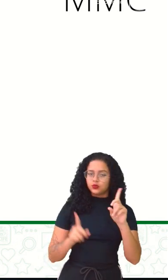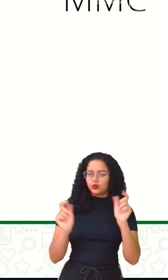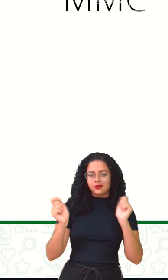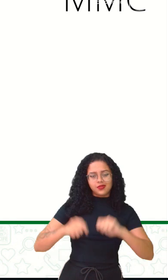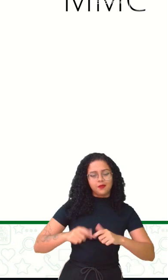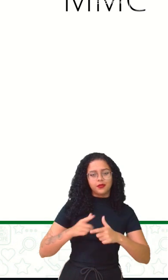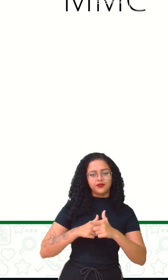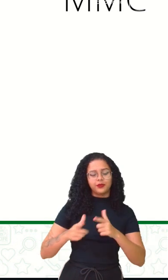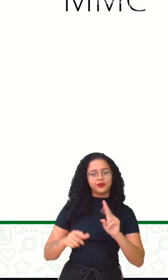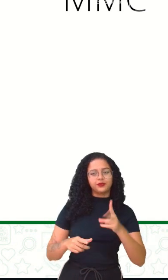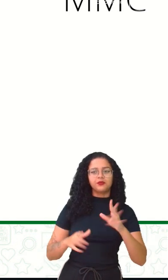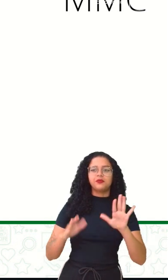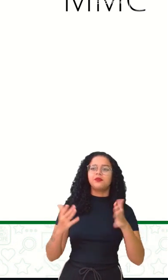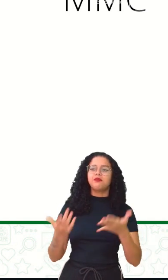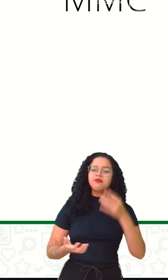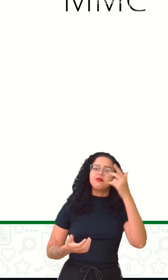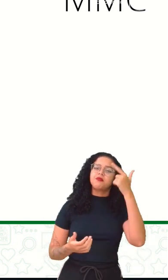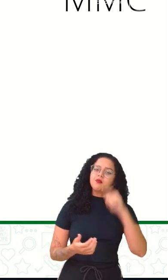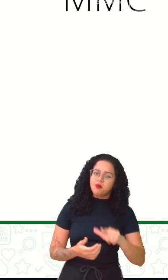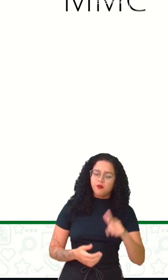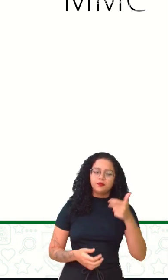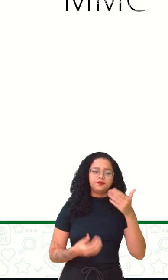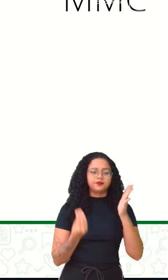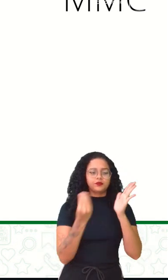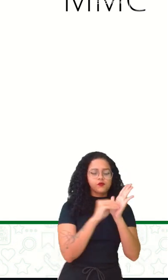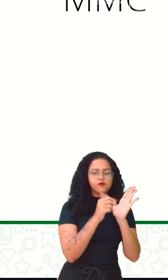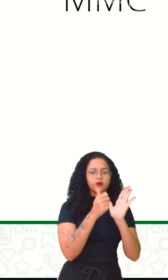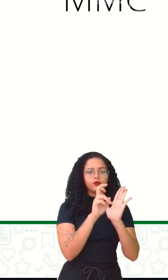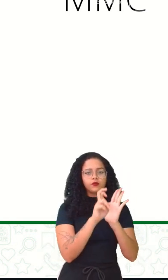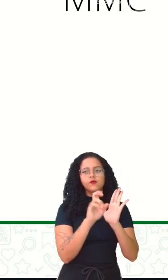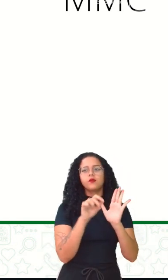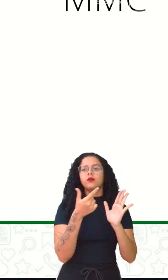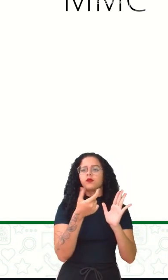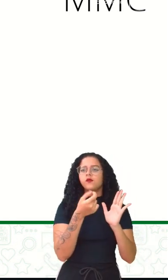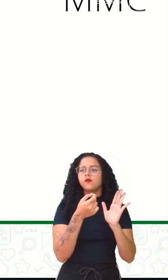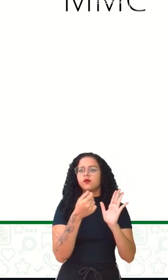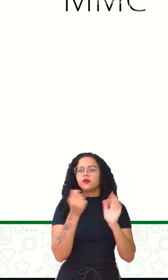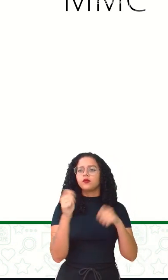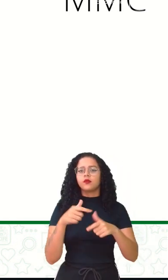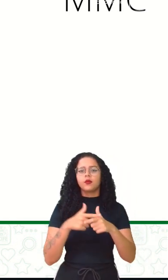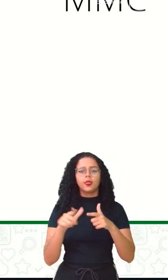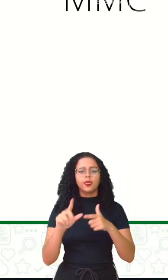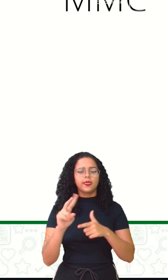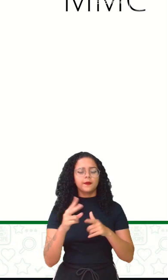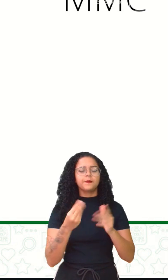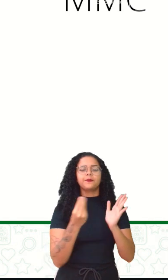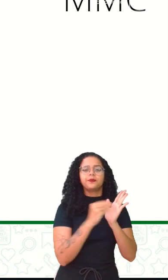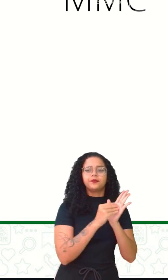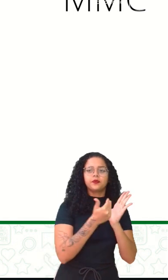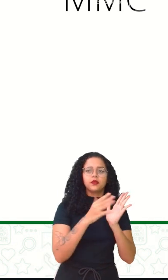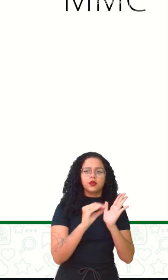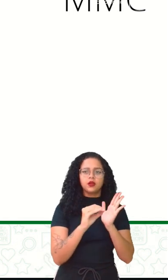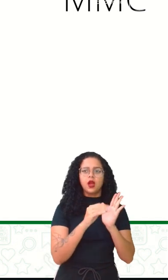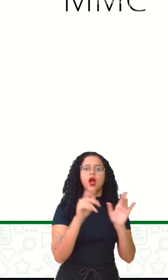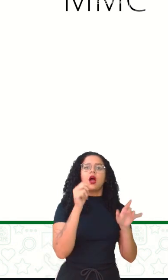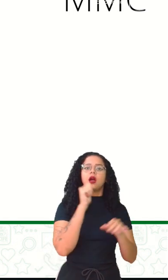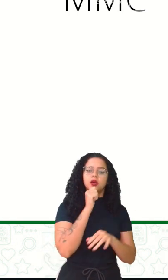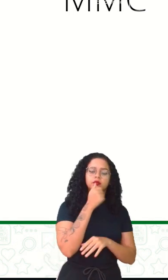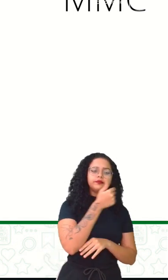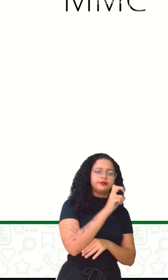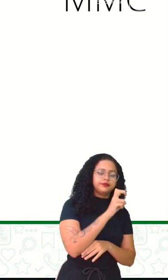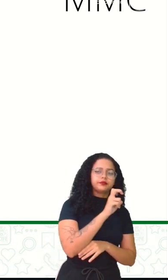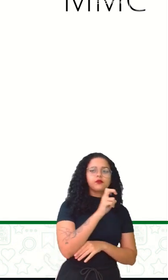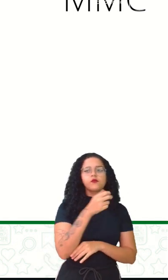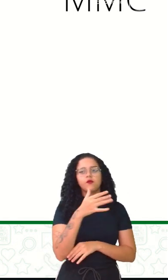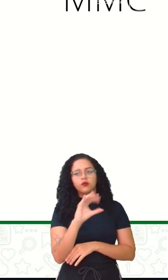2, então a gente repete o 15, e o 20, que dá para dividir por 2, vai dar igual a 10. Ainda apareceu 15 e outro número par. Se